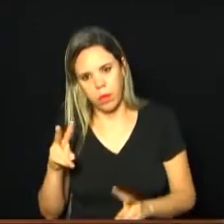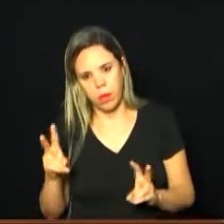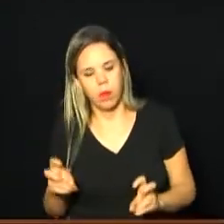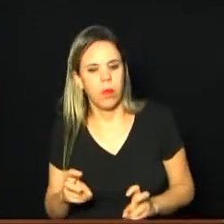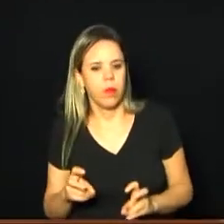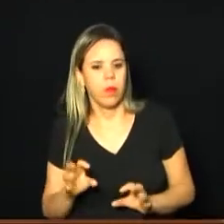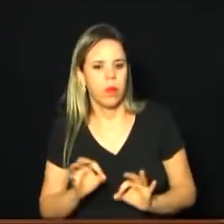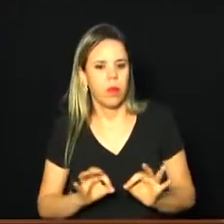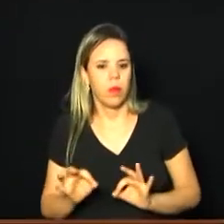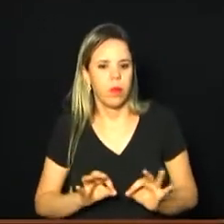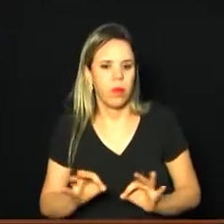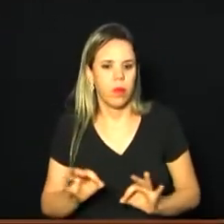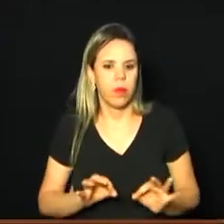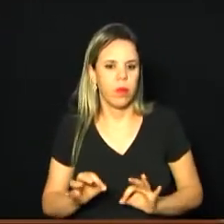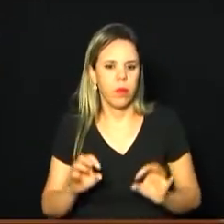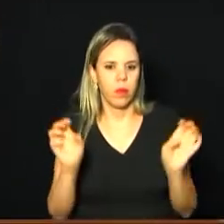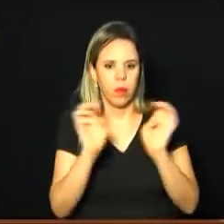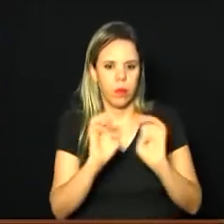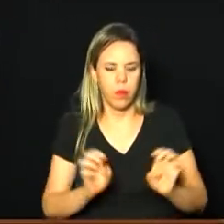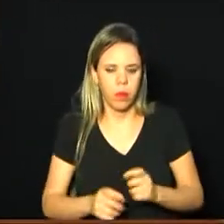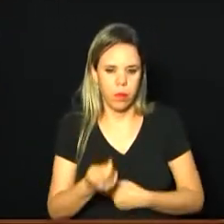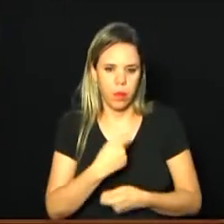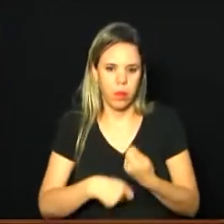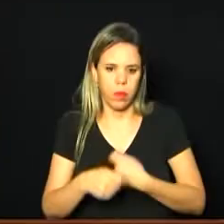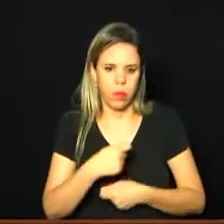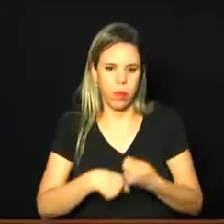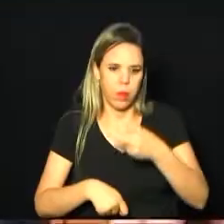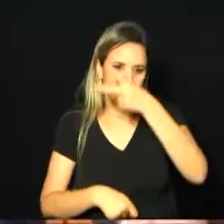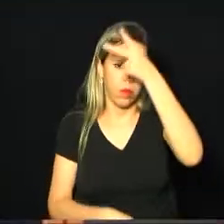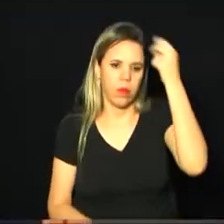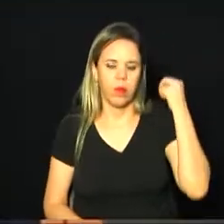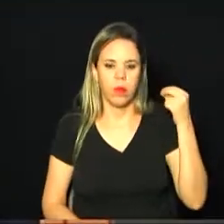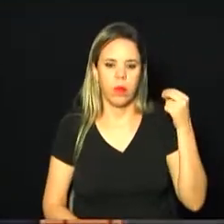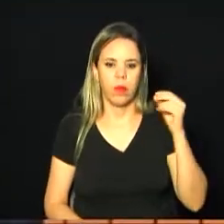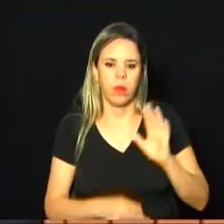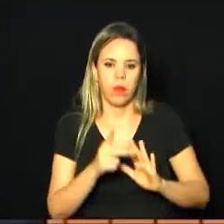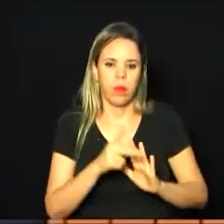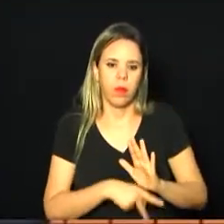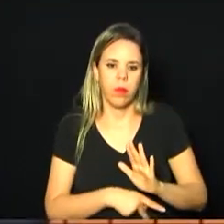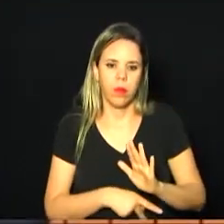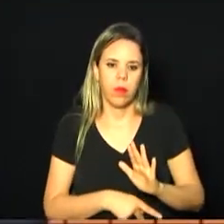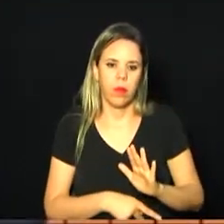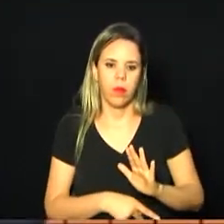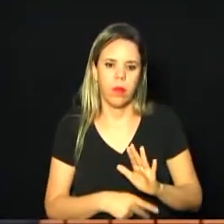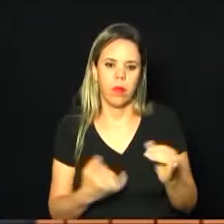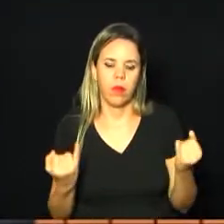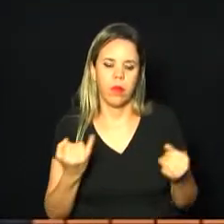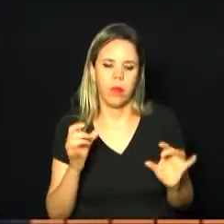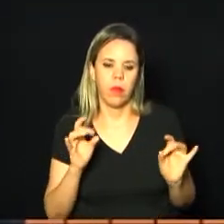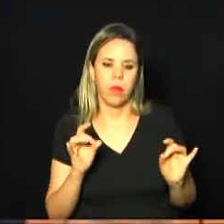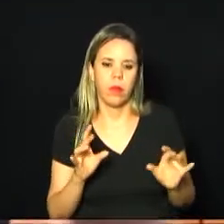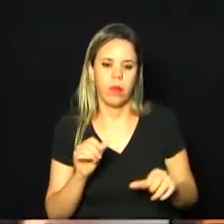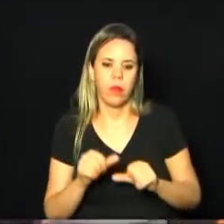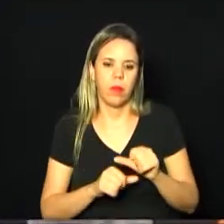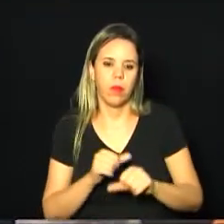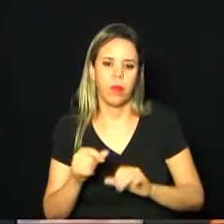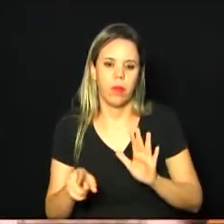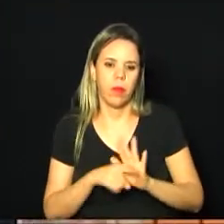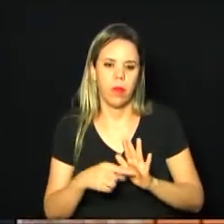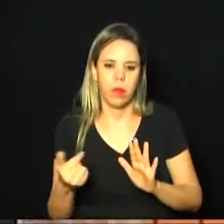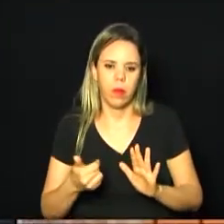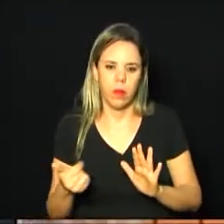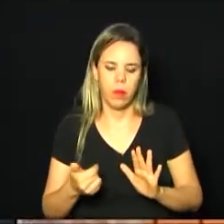trata sobre a reorganização da estrutura administrativa da prefeitura é um projeto bastante singelo que altera o parágrafo